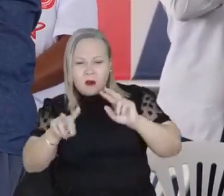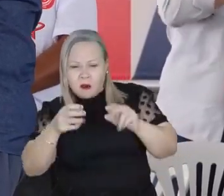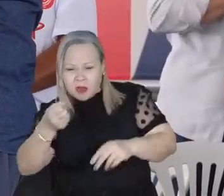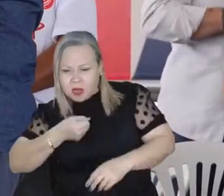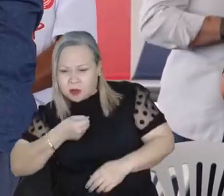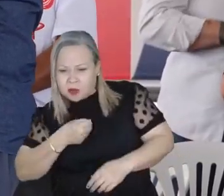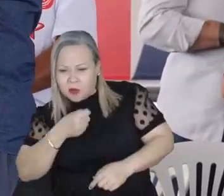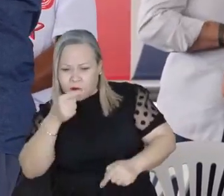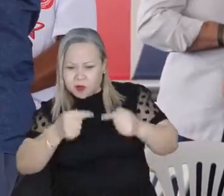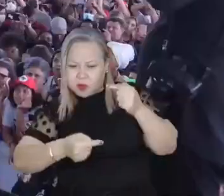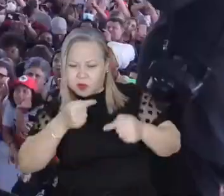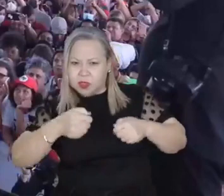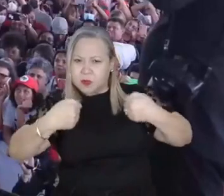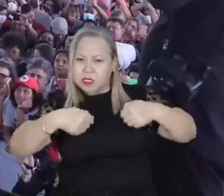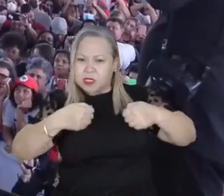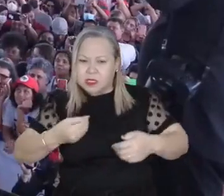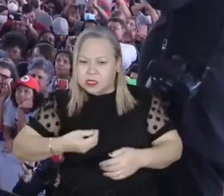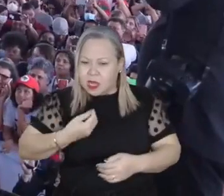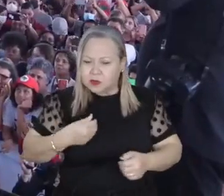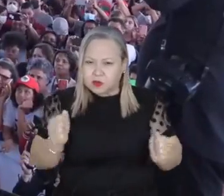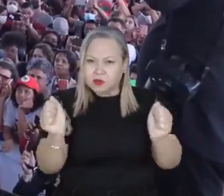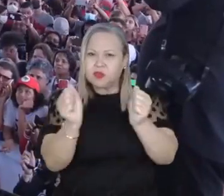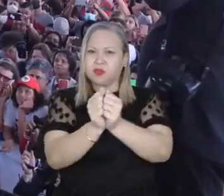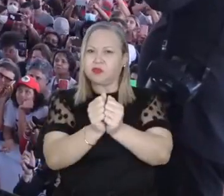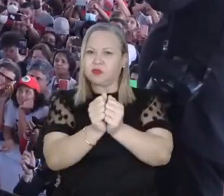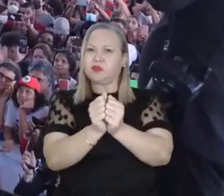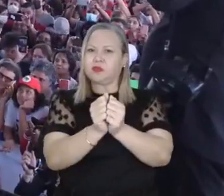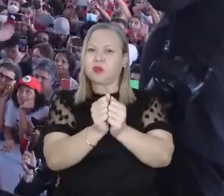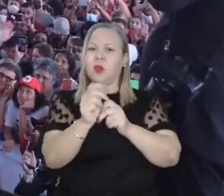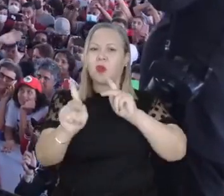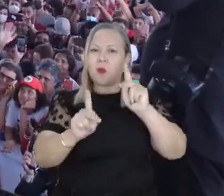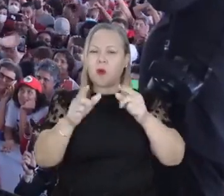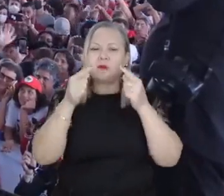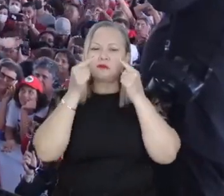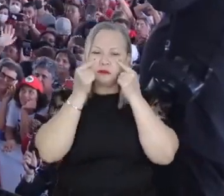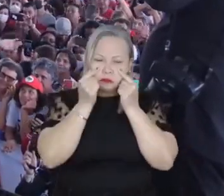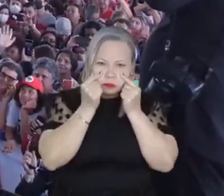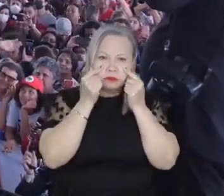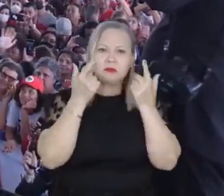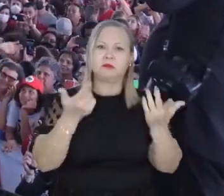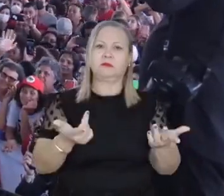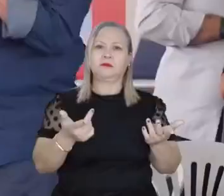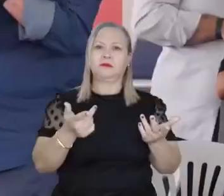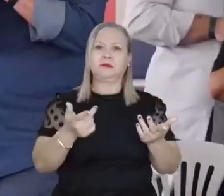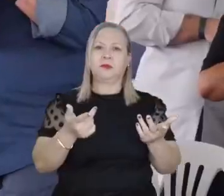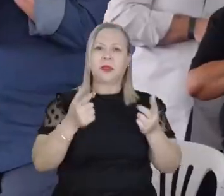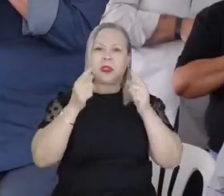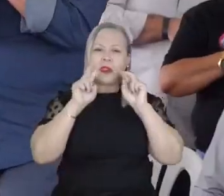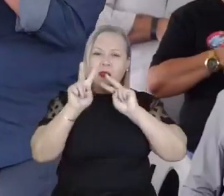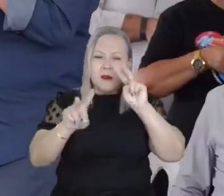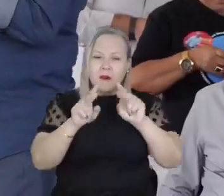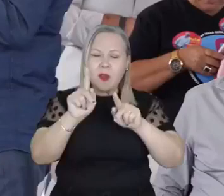povo, para ele ver o que é o povo. Isso foi, eu tive uma admiração muito grande por você, Lula.